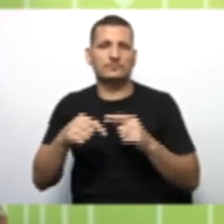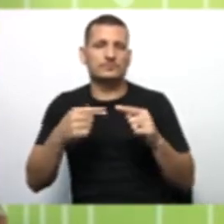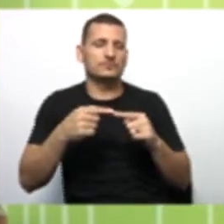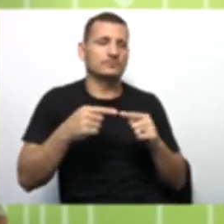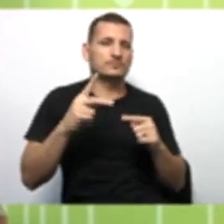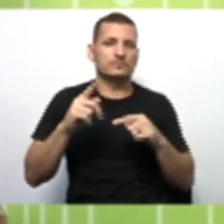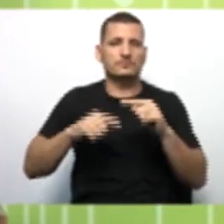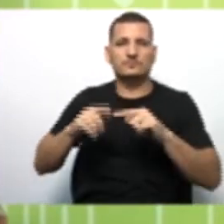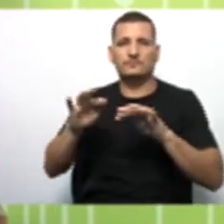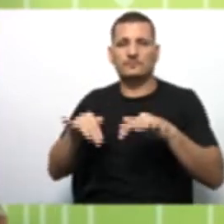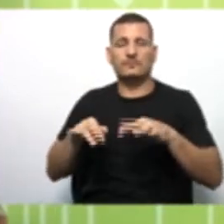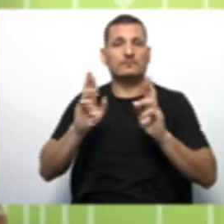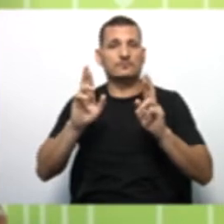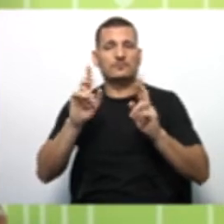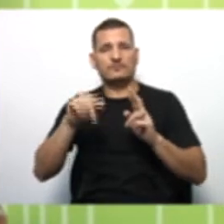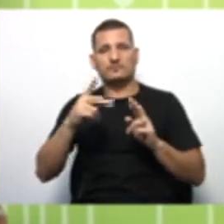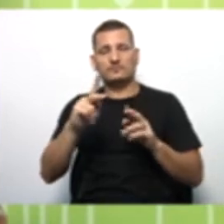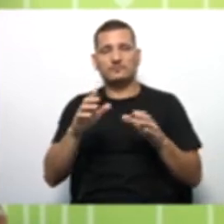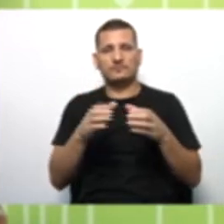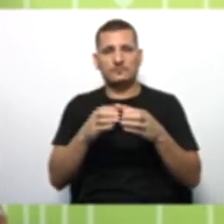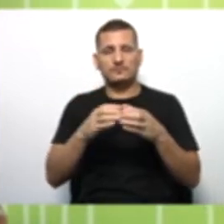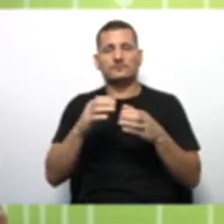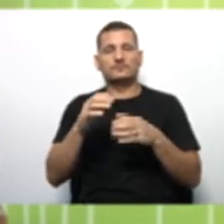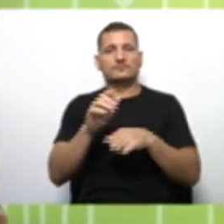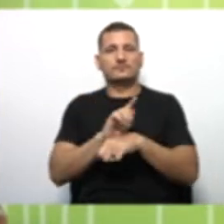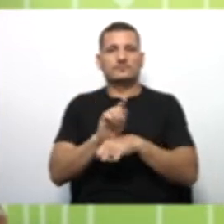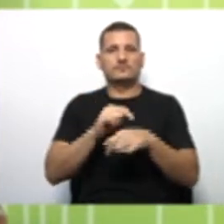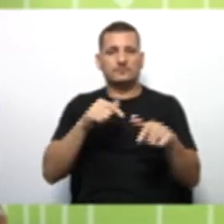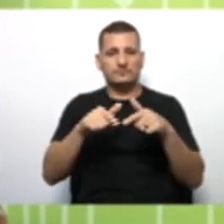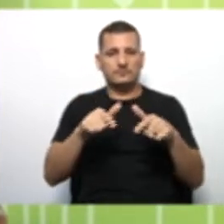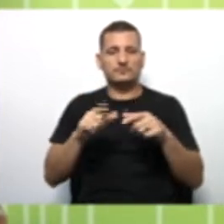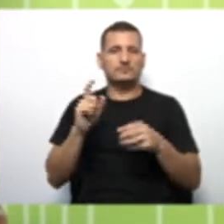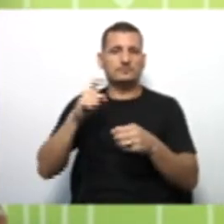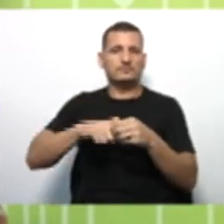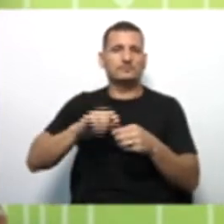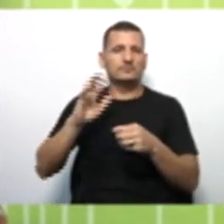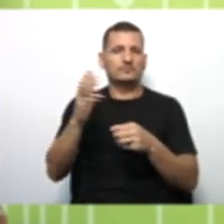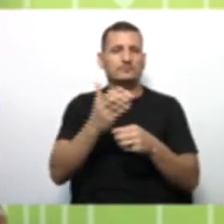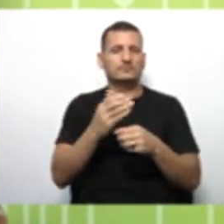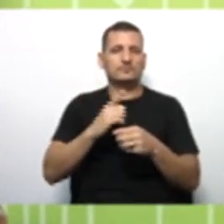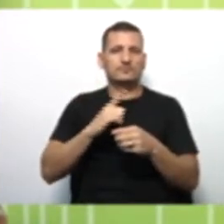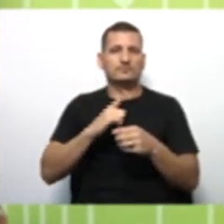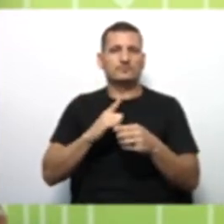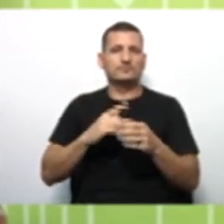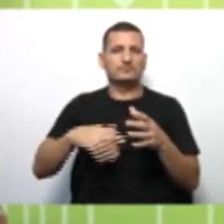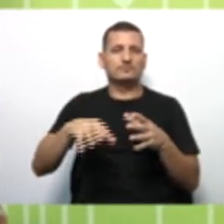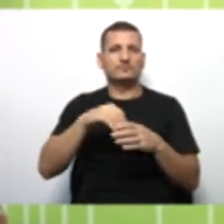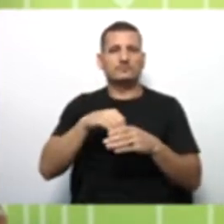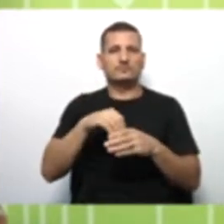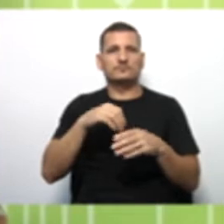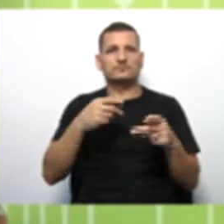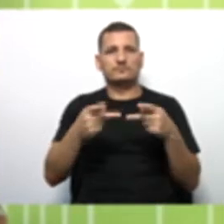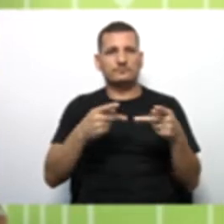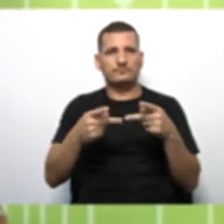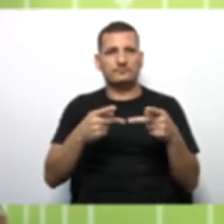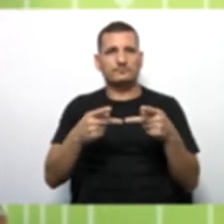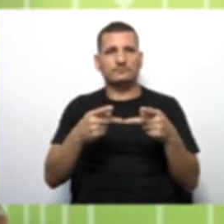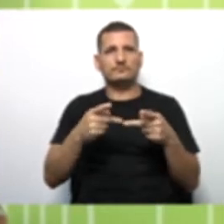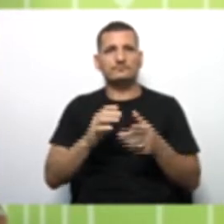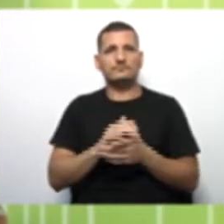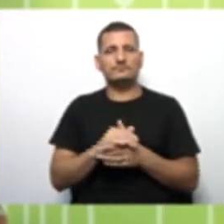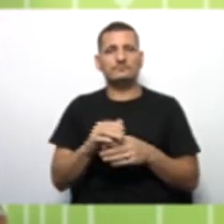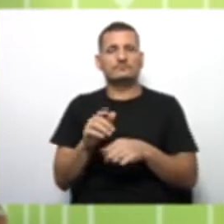final. Responsável disso é a sua equipe, o gerente de trabalho, os patrocinadores, todo mundo que está envolvido na execução do seu projeto. Então,